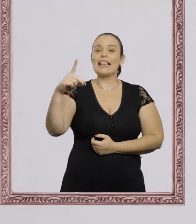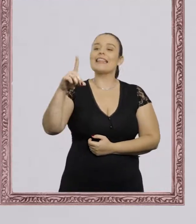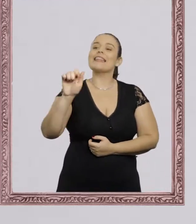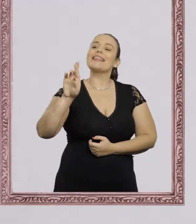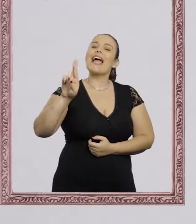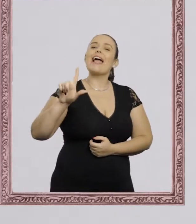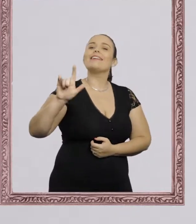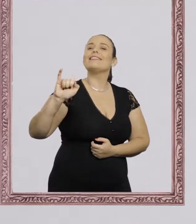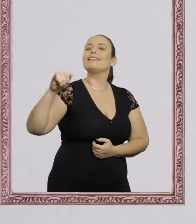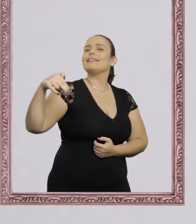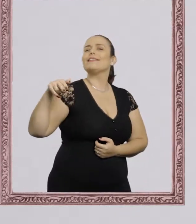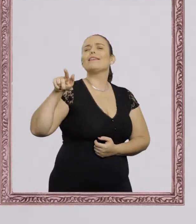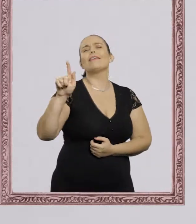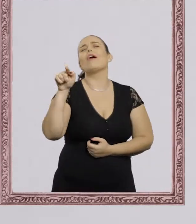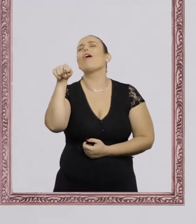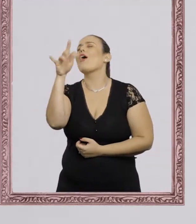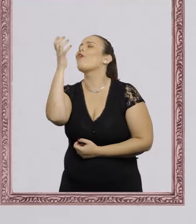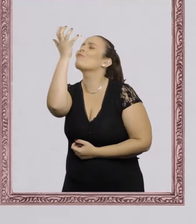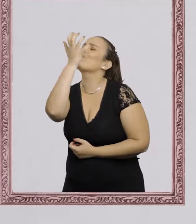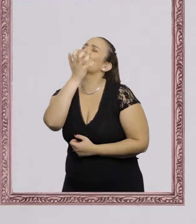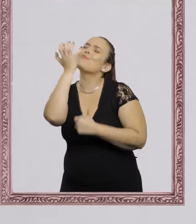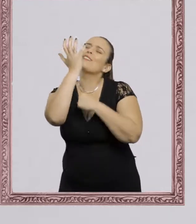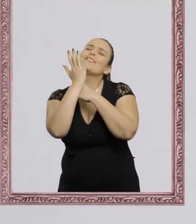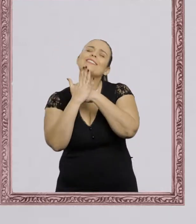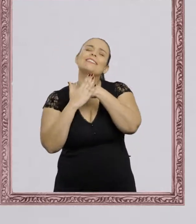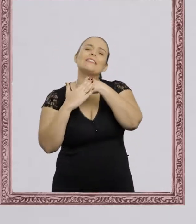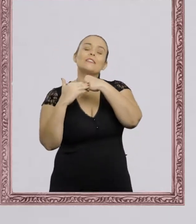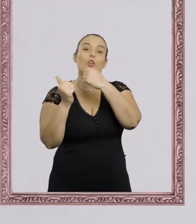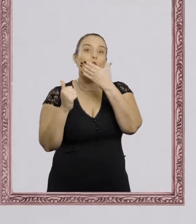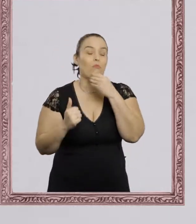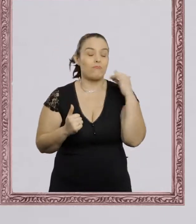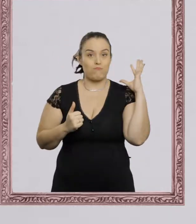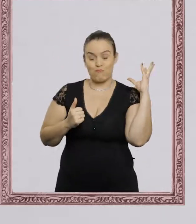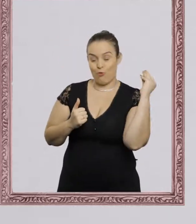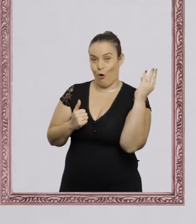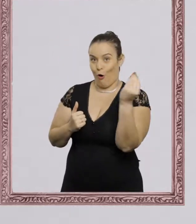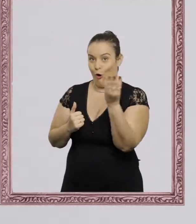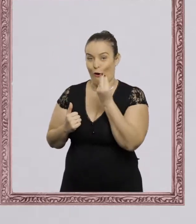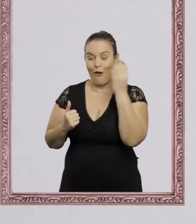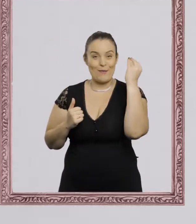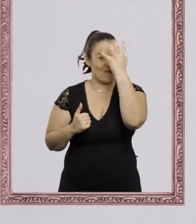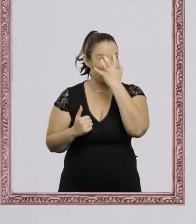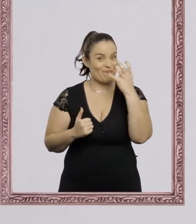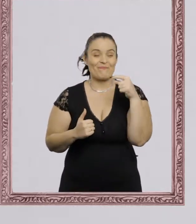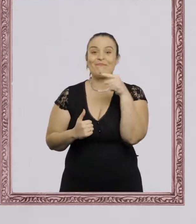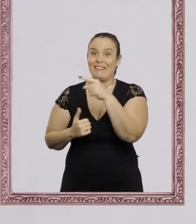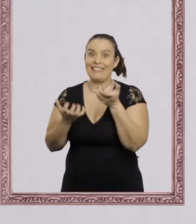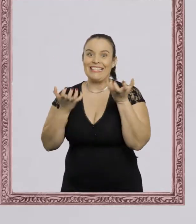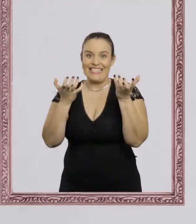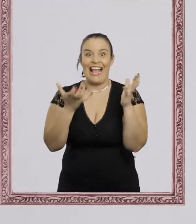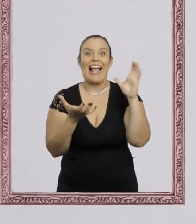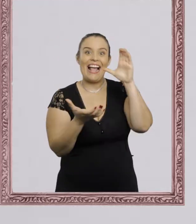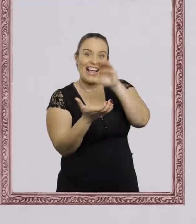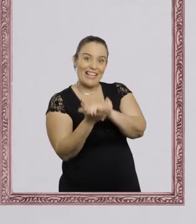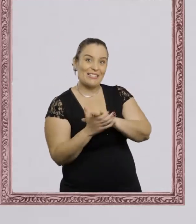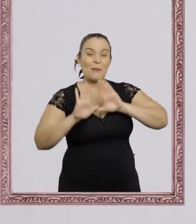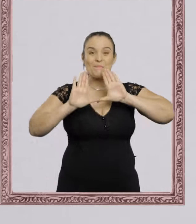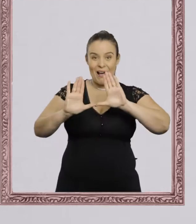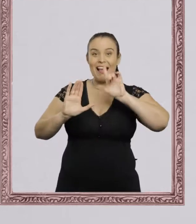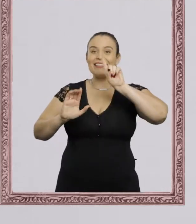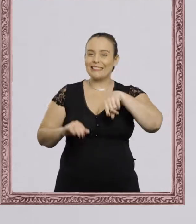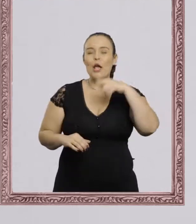Darling era romântica e doce. Muitos moços foram apaixonados pela Sra. Darling. Eles queriam se casar com